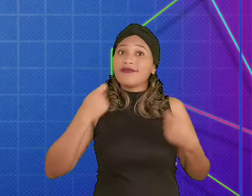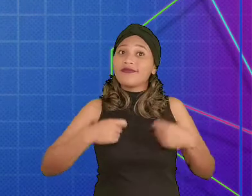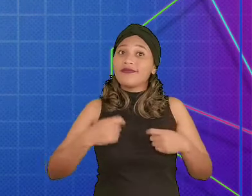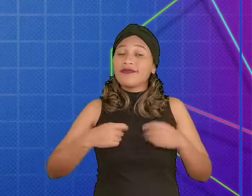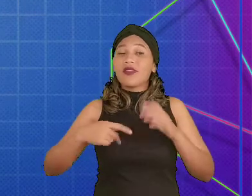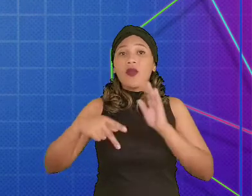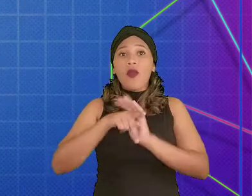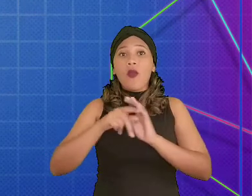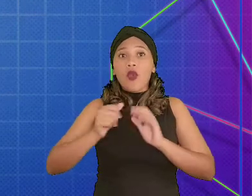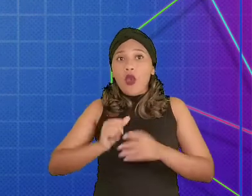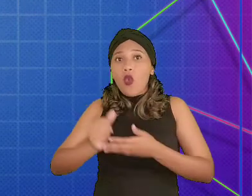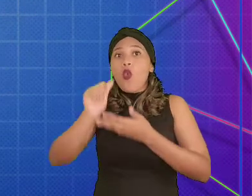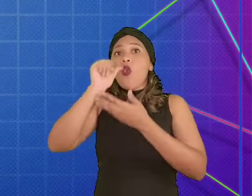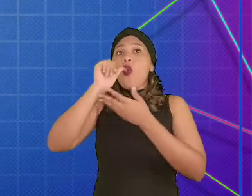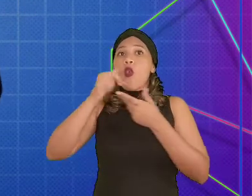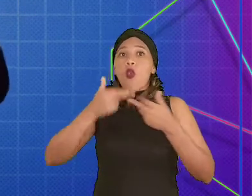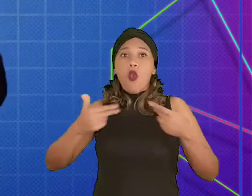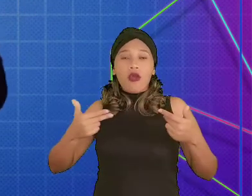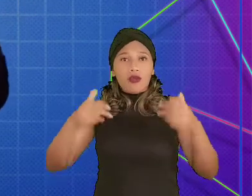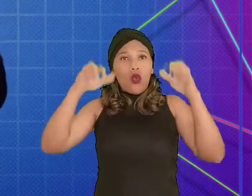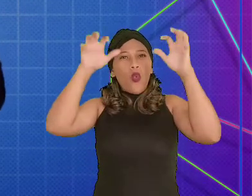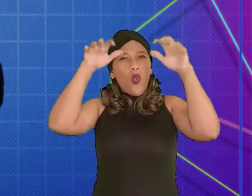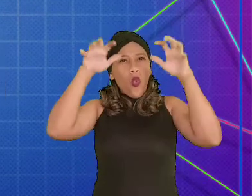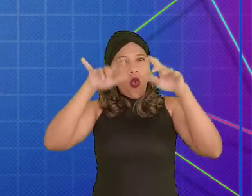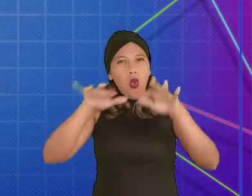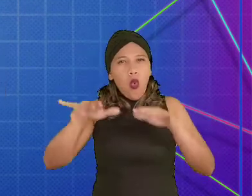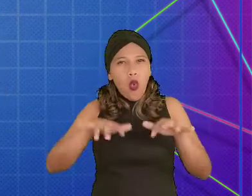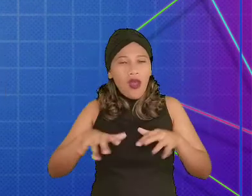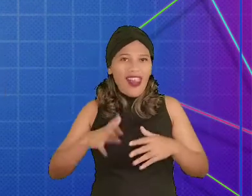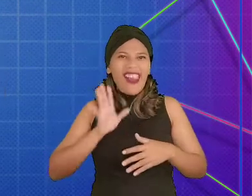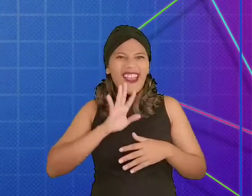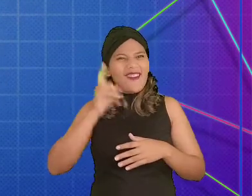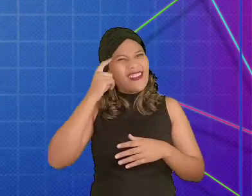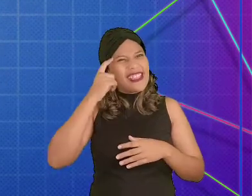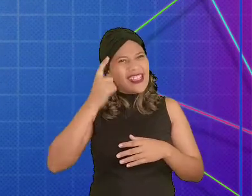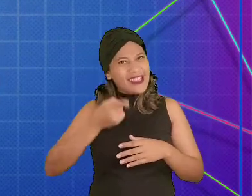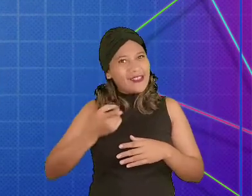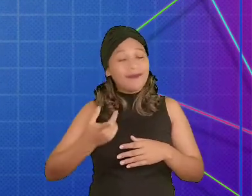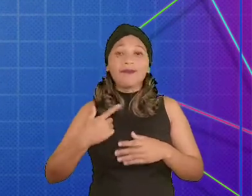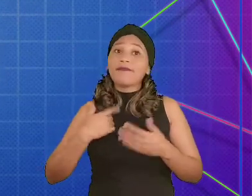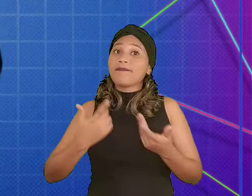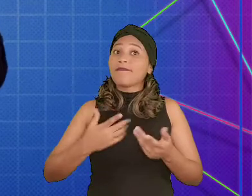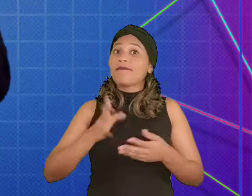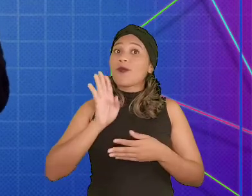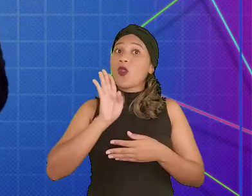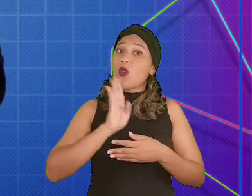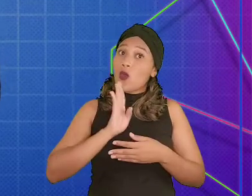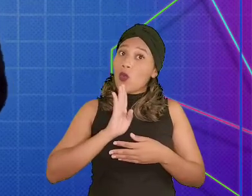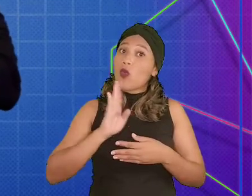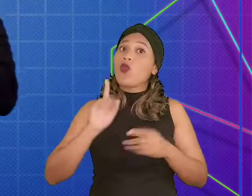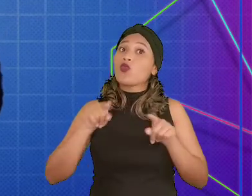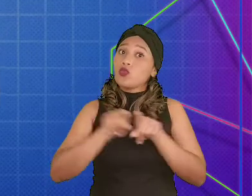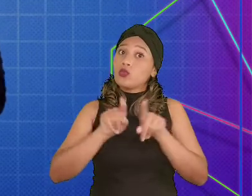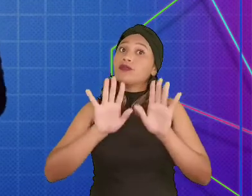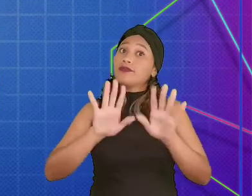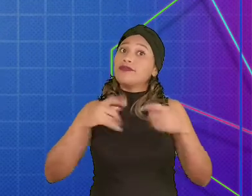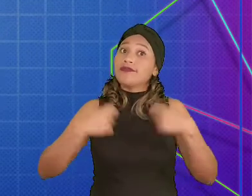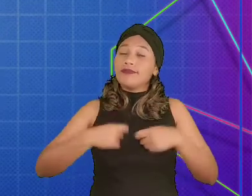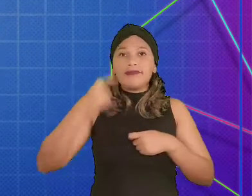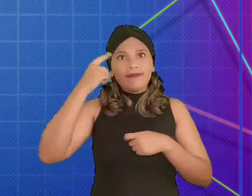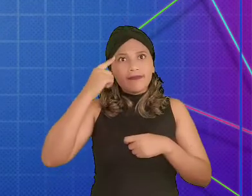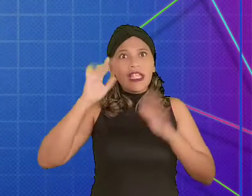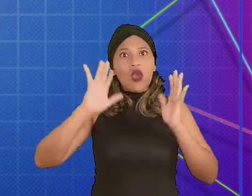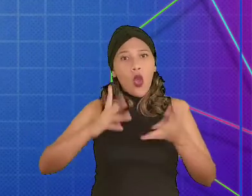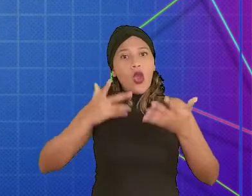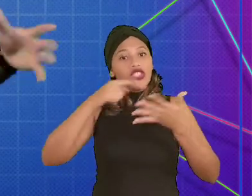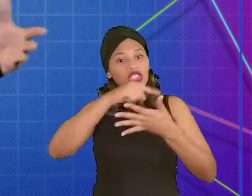estar em estado líquido para o consumo. É muito legal pensar nessas coisas, né, gente? Agora, lógico, você precisaria pensar em outros elementos que eu